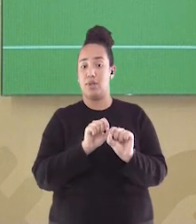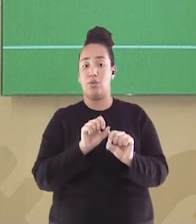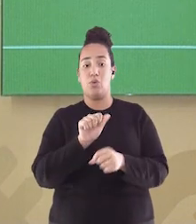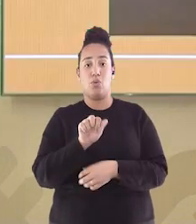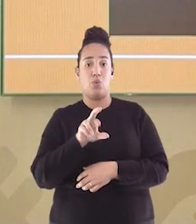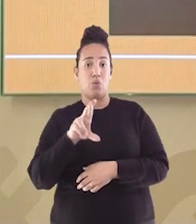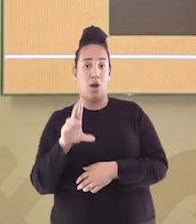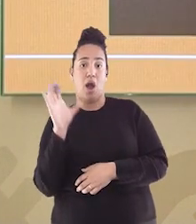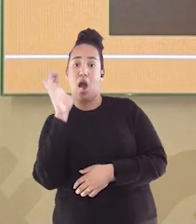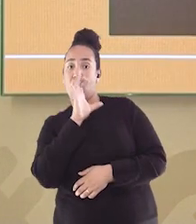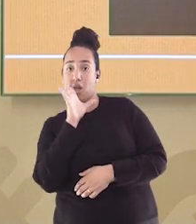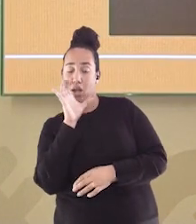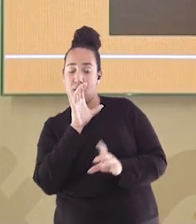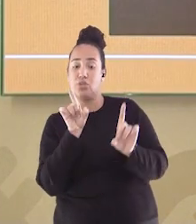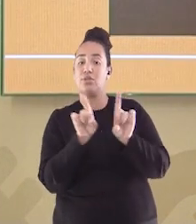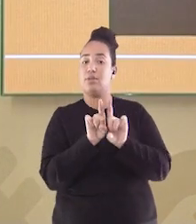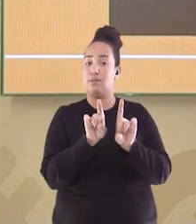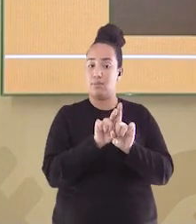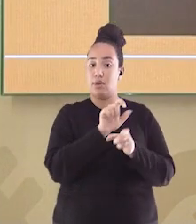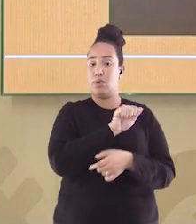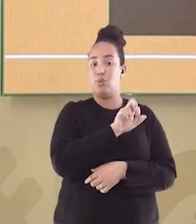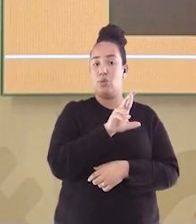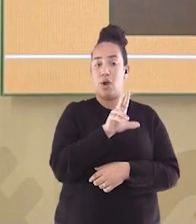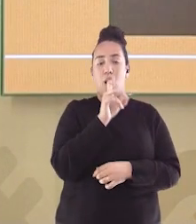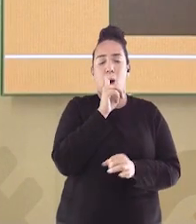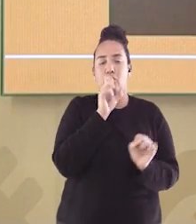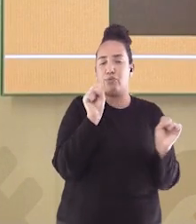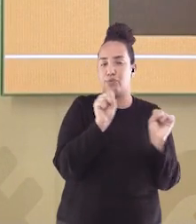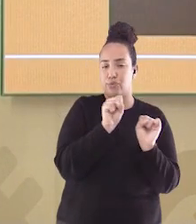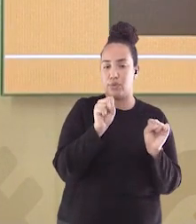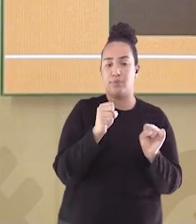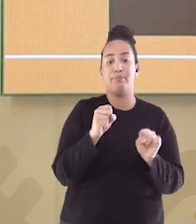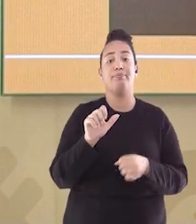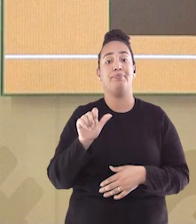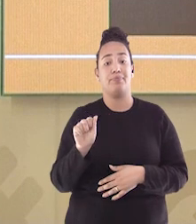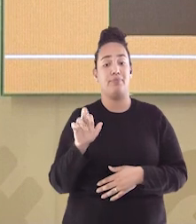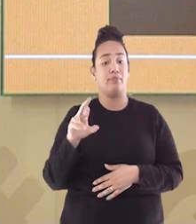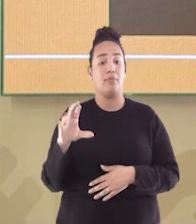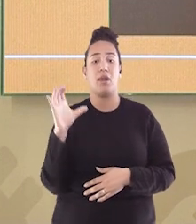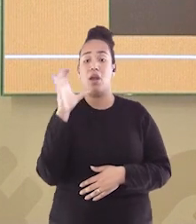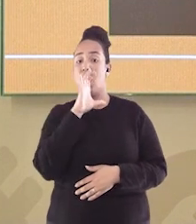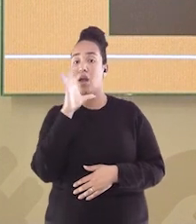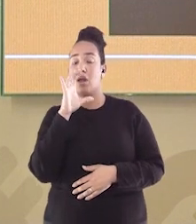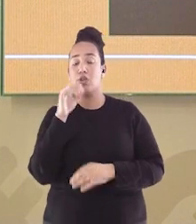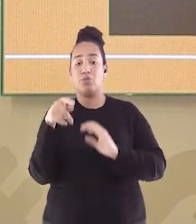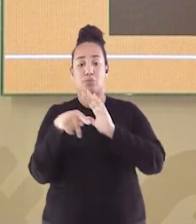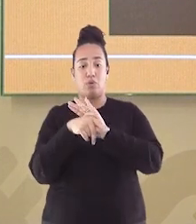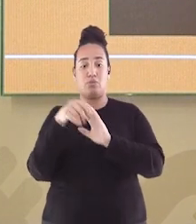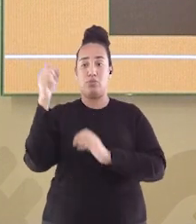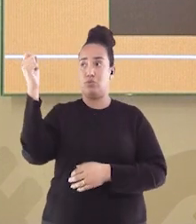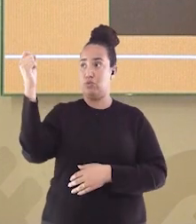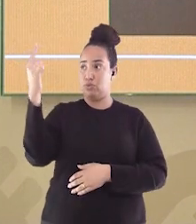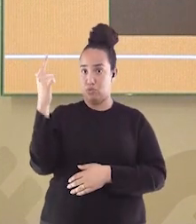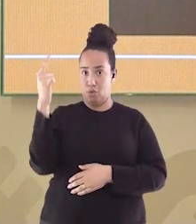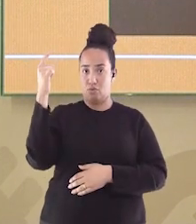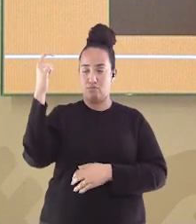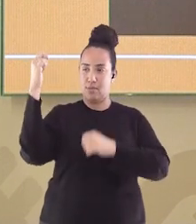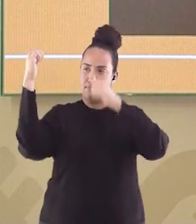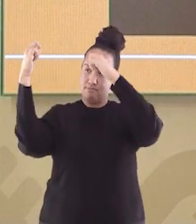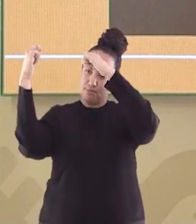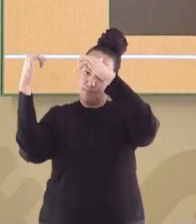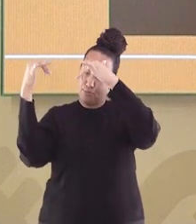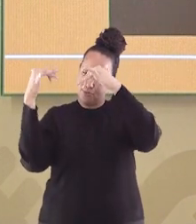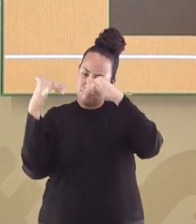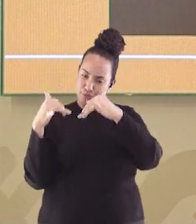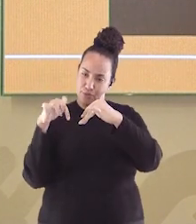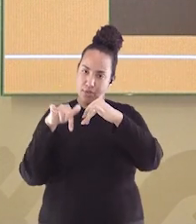frio. O ar quente é gerado a partir da reação dos raios solares que atingem o Sol, né? O solo fica aquecido, então o ar